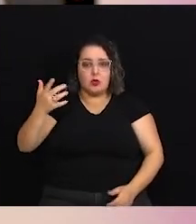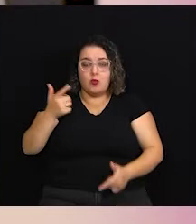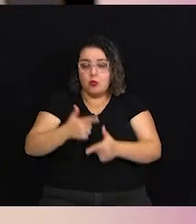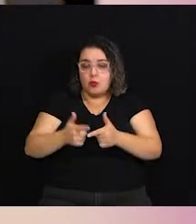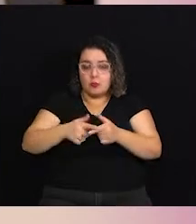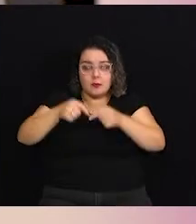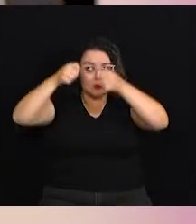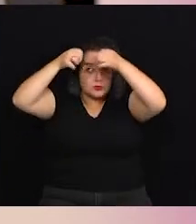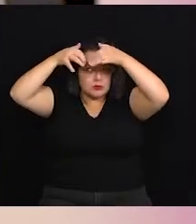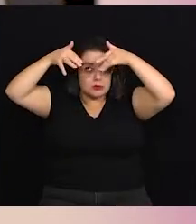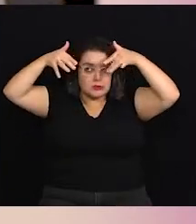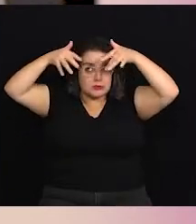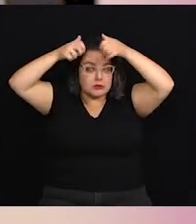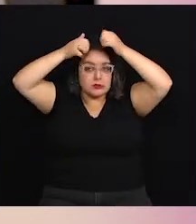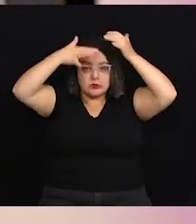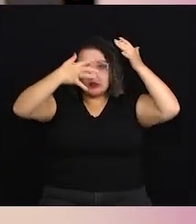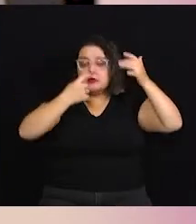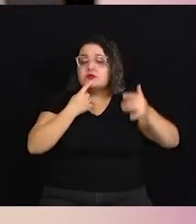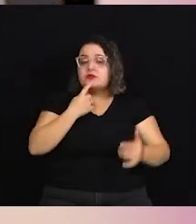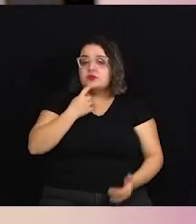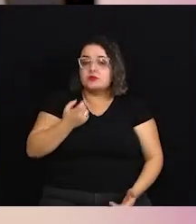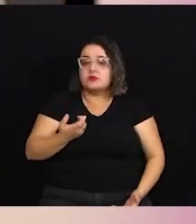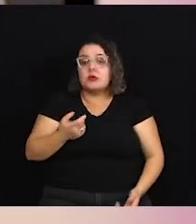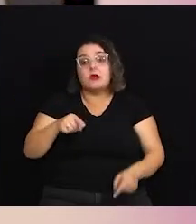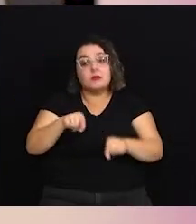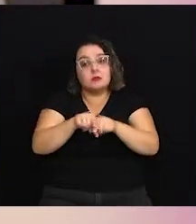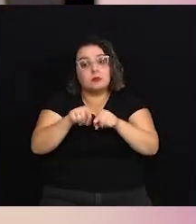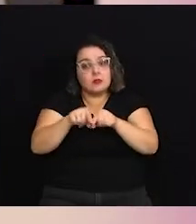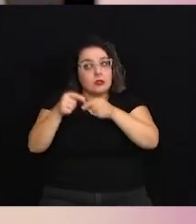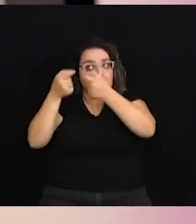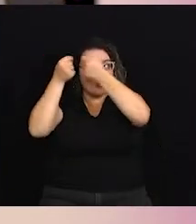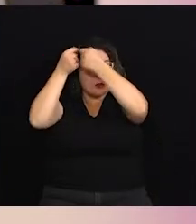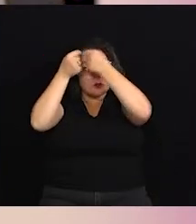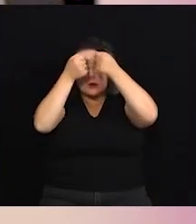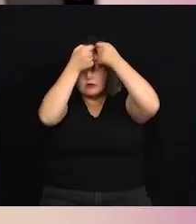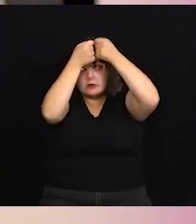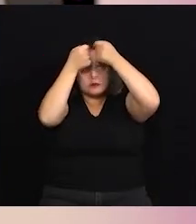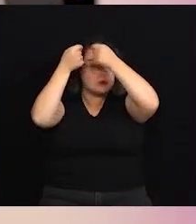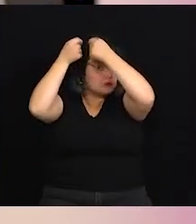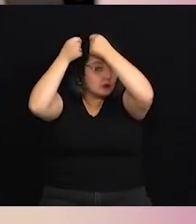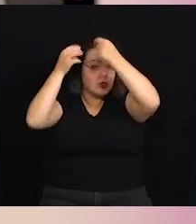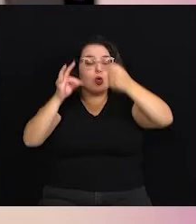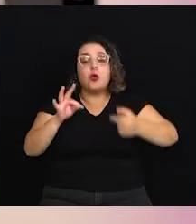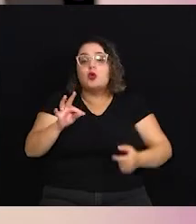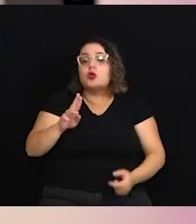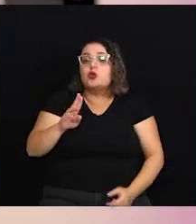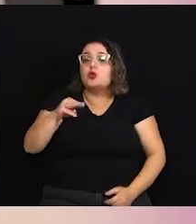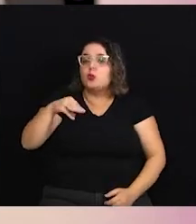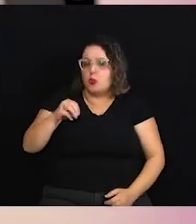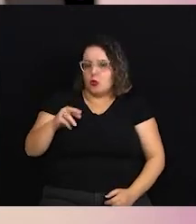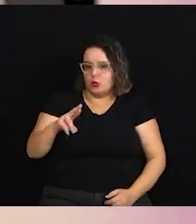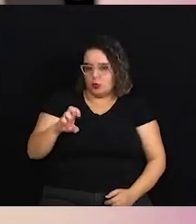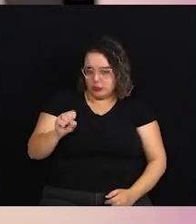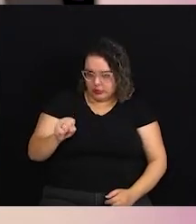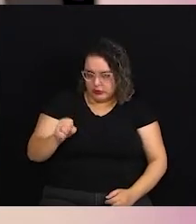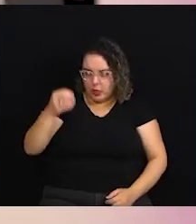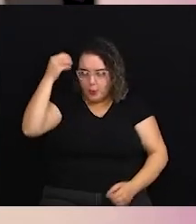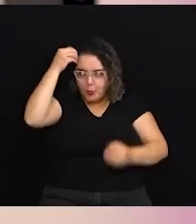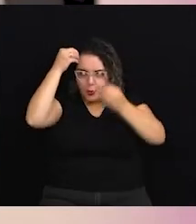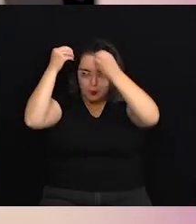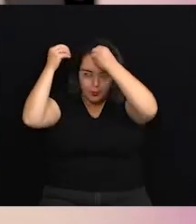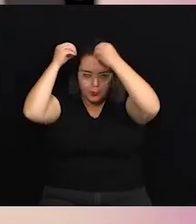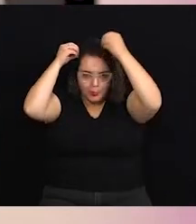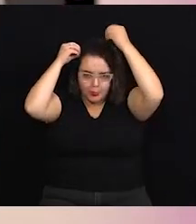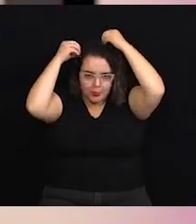vaso até pequenos tumores de desenvolvimento infecções a